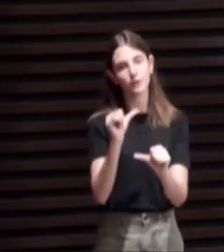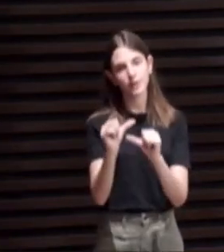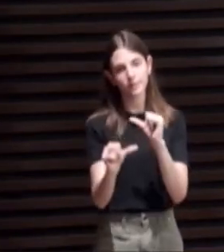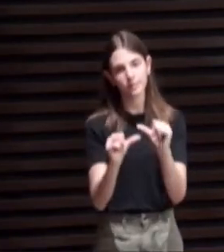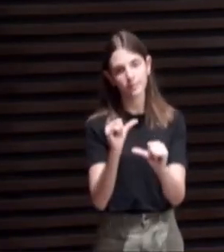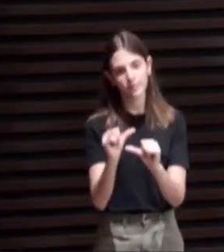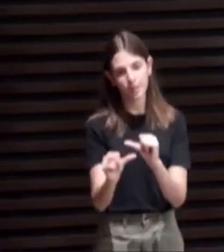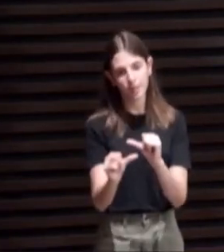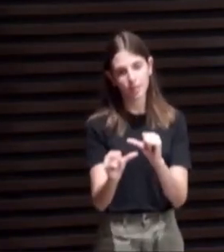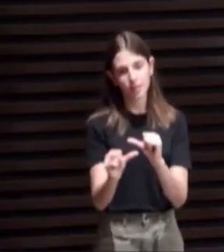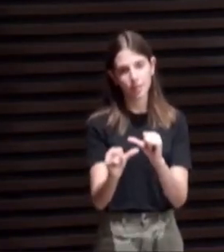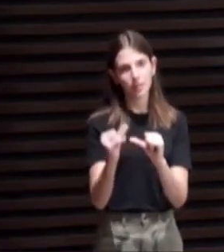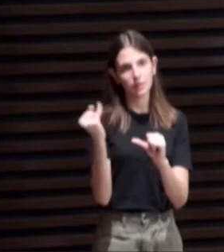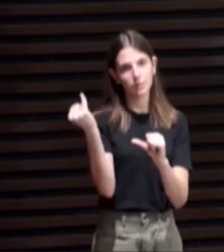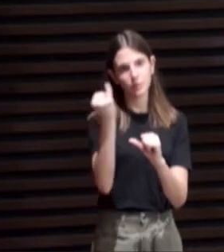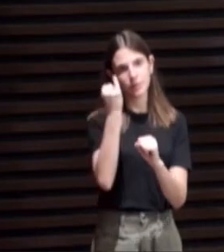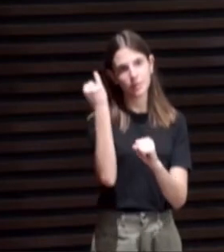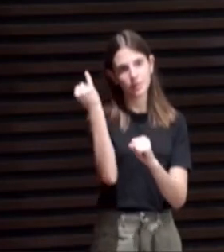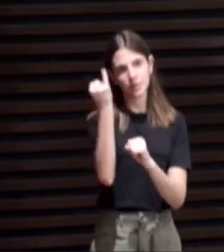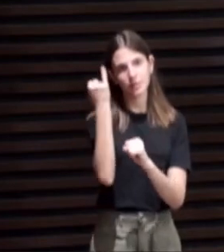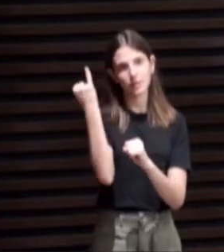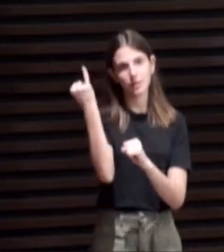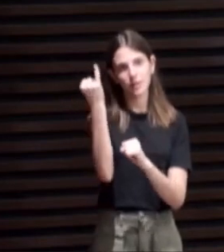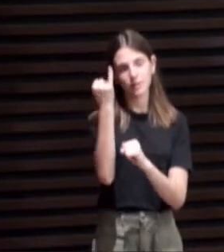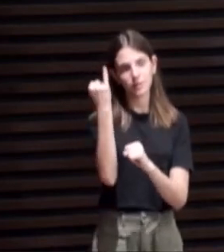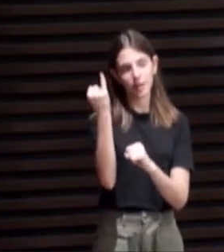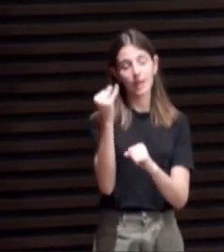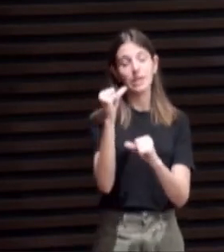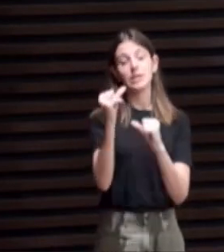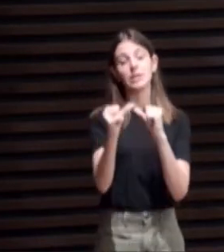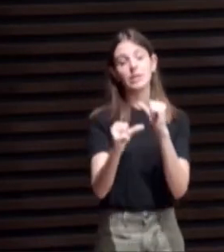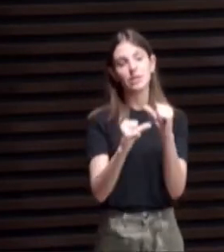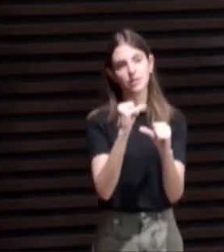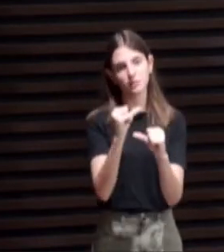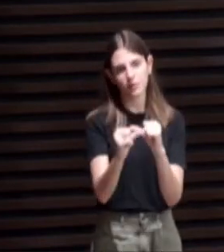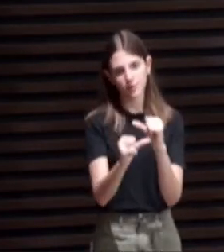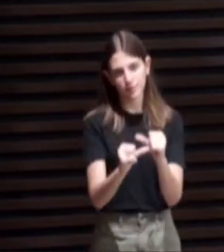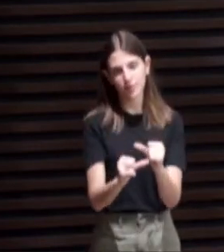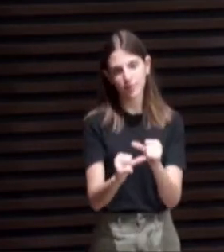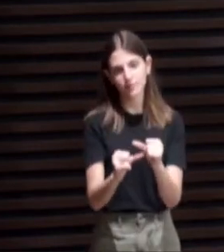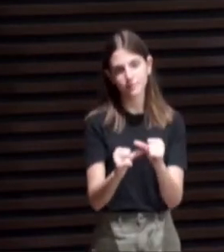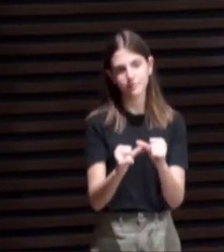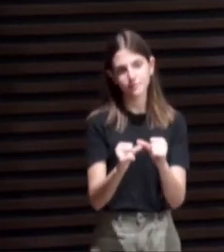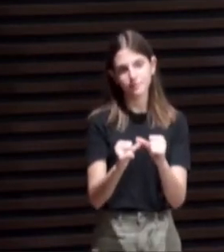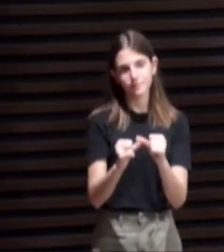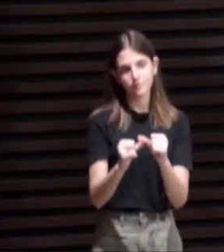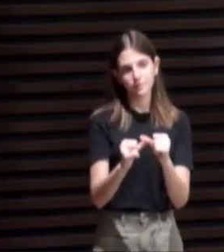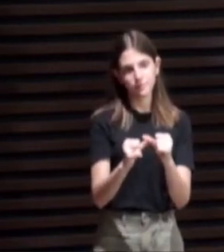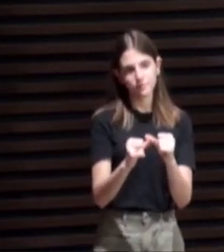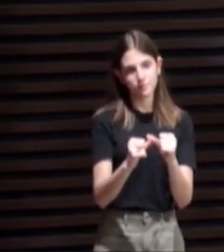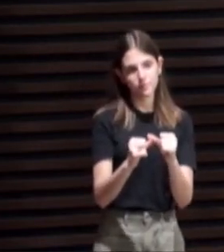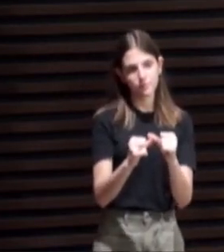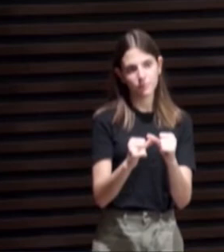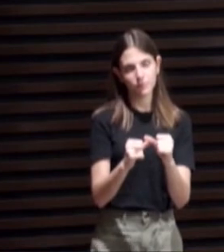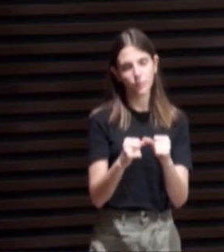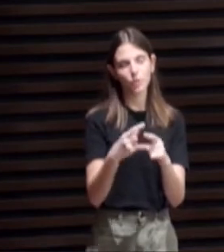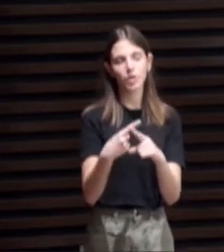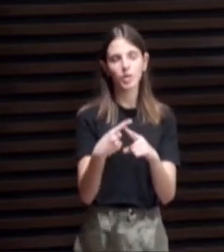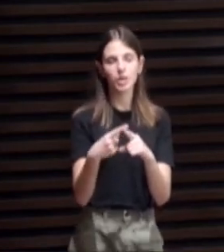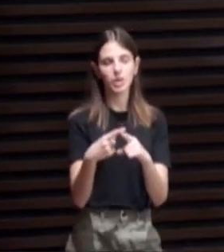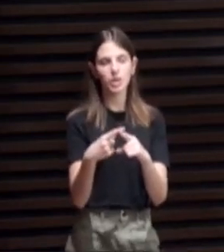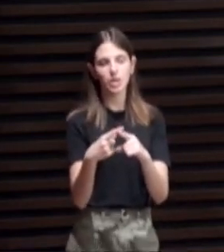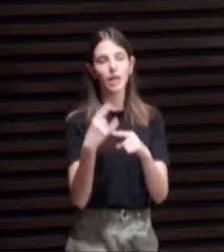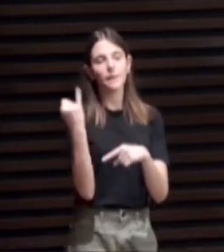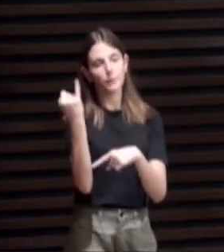o que é essencial, ela ser vista inclusive como antipática. Porque ela vai chamar de essencial aquilo que